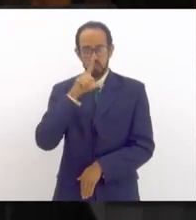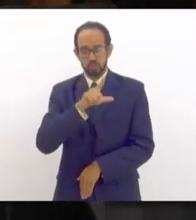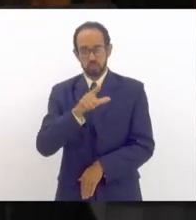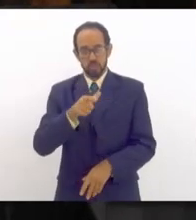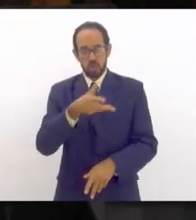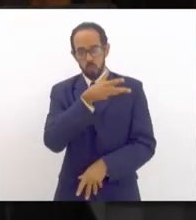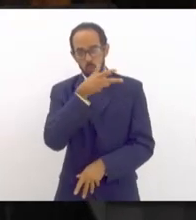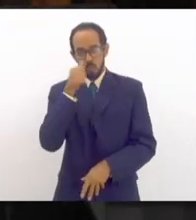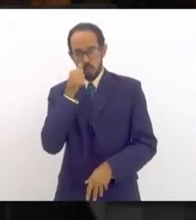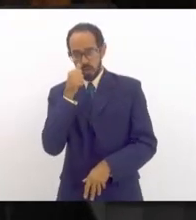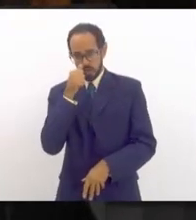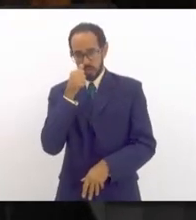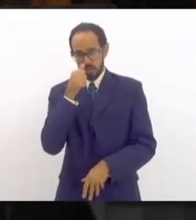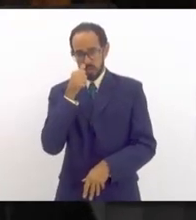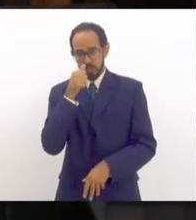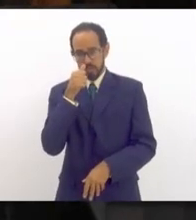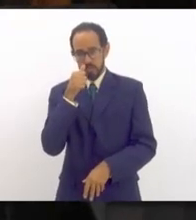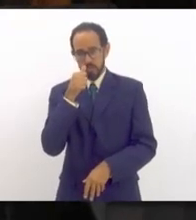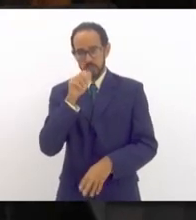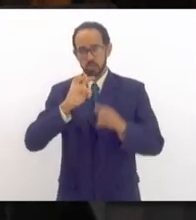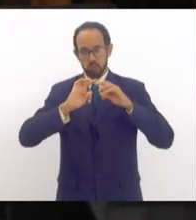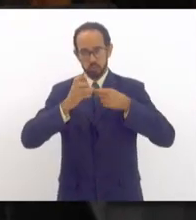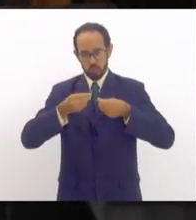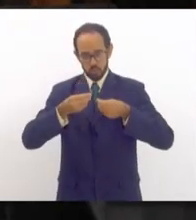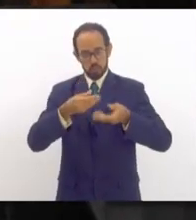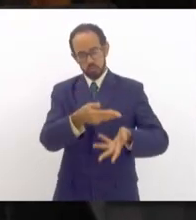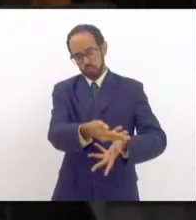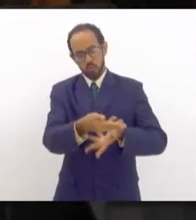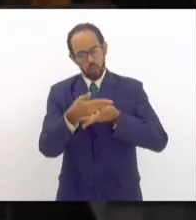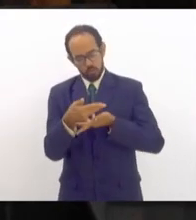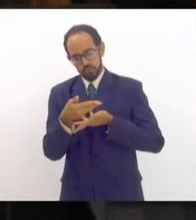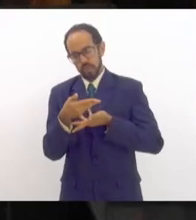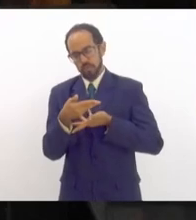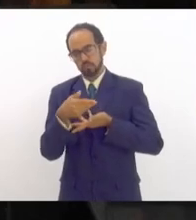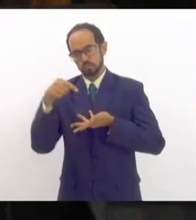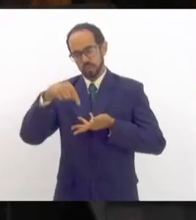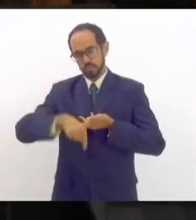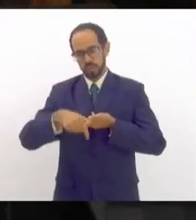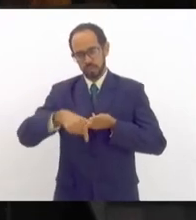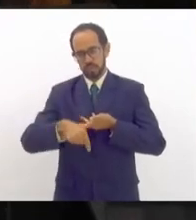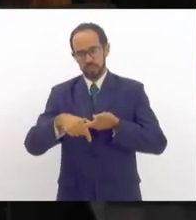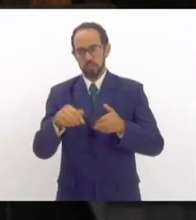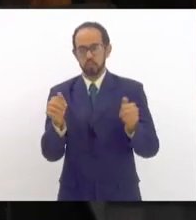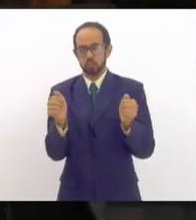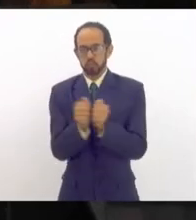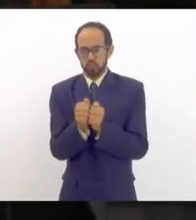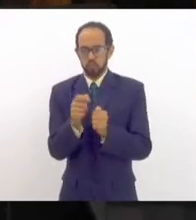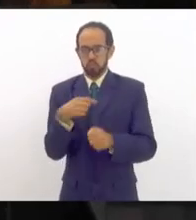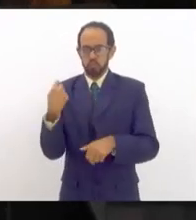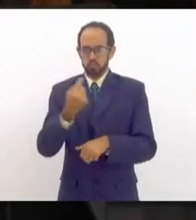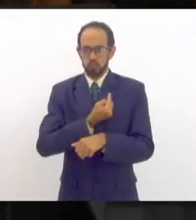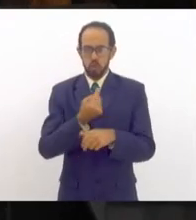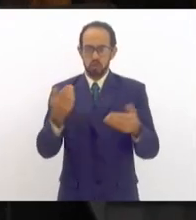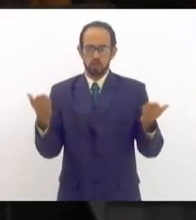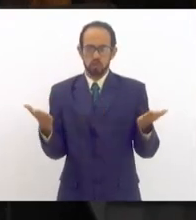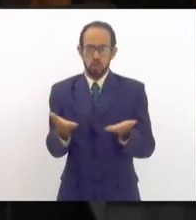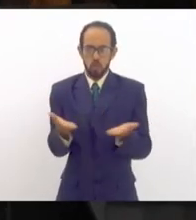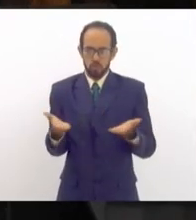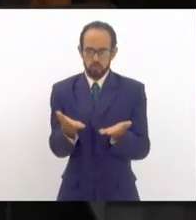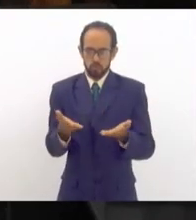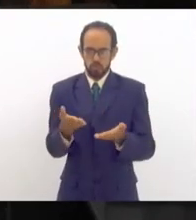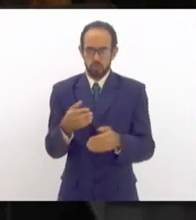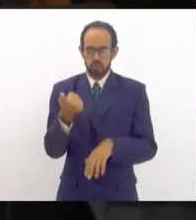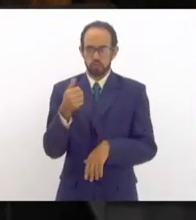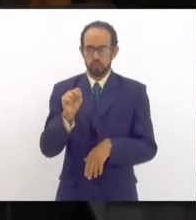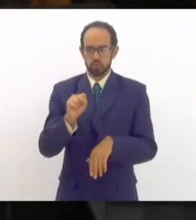saradas e todos os nossos pares estão convidados para estarem conosco hoje a partir das